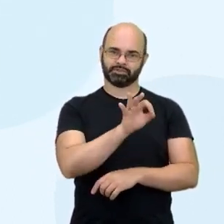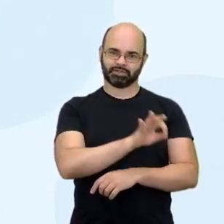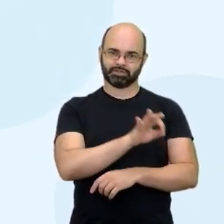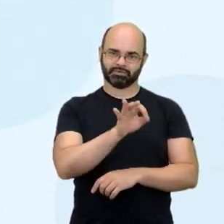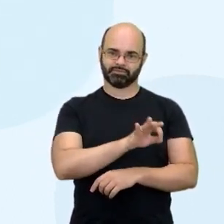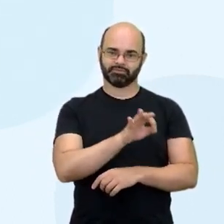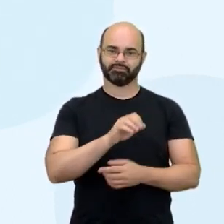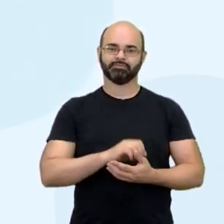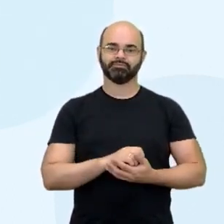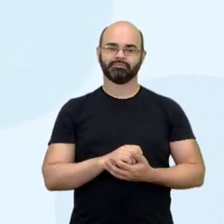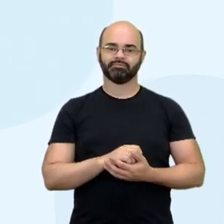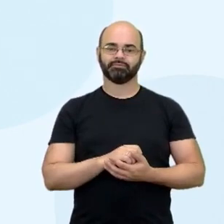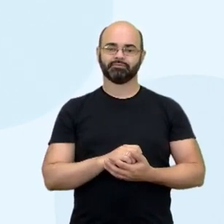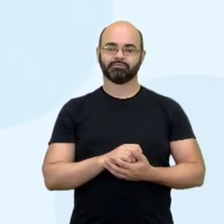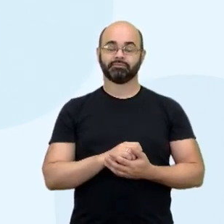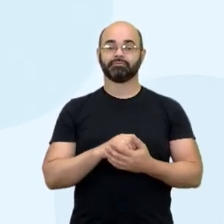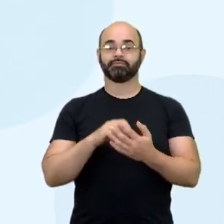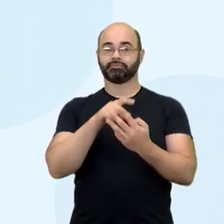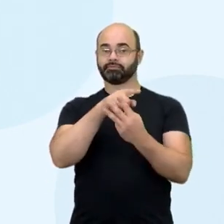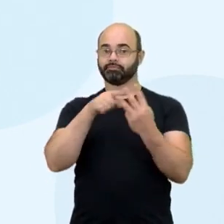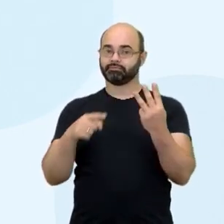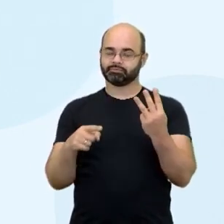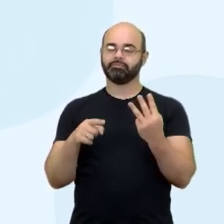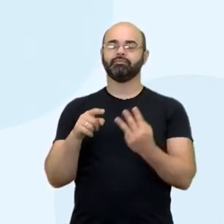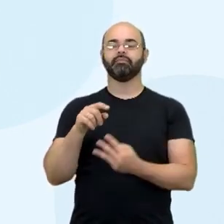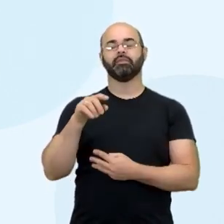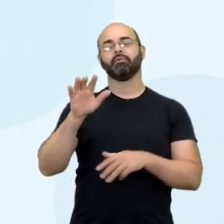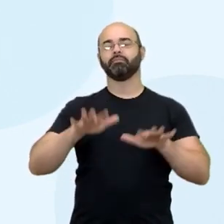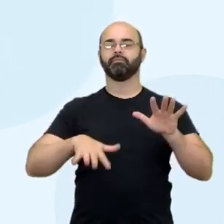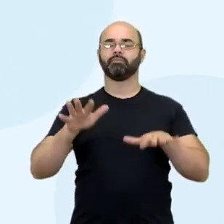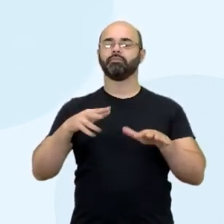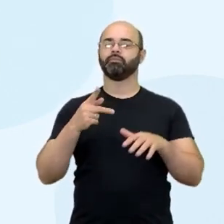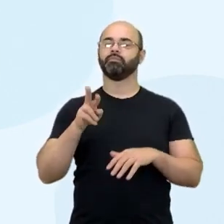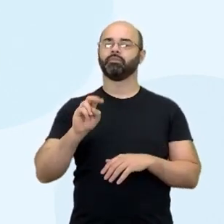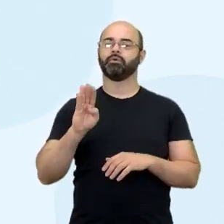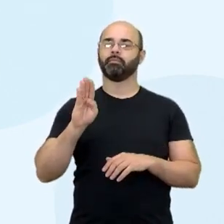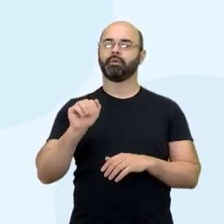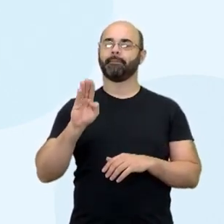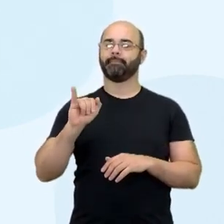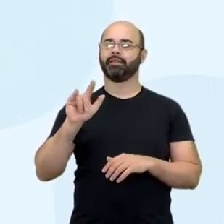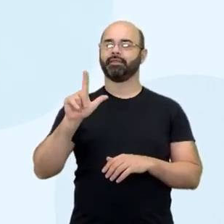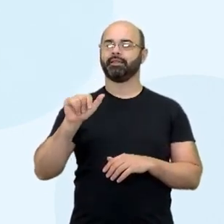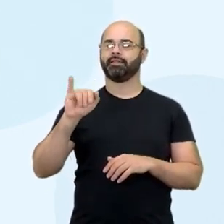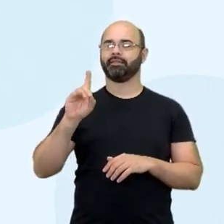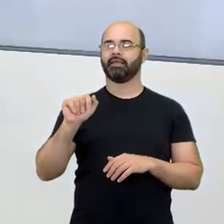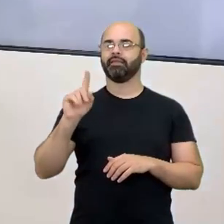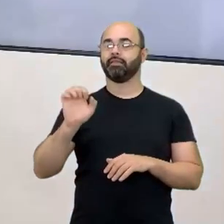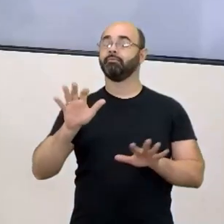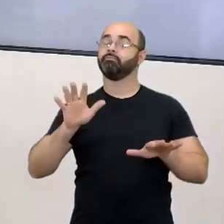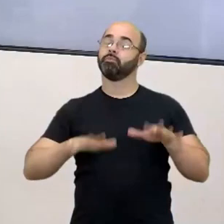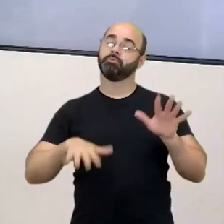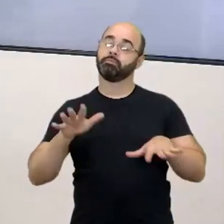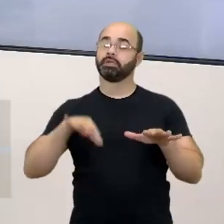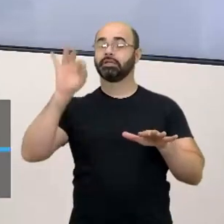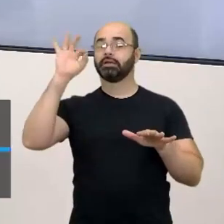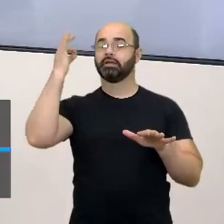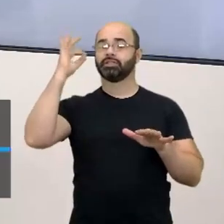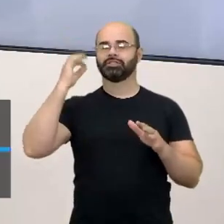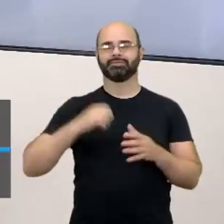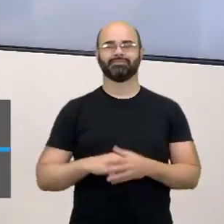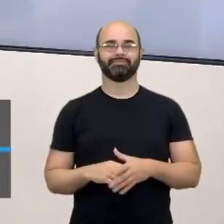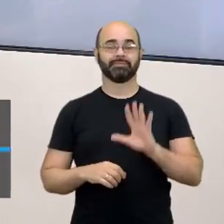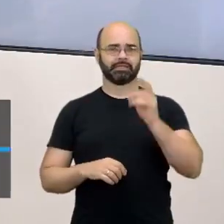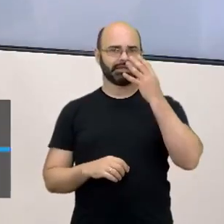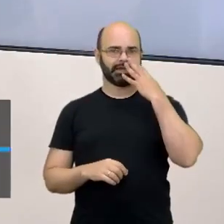a probabilidade, né? Porque a probabilidade, na verdade, é um número, tá bom? Eu só queria chamar a atenção de vocês para uma coisinha,